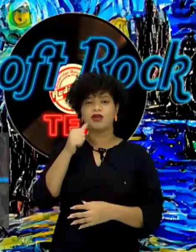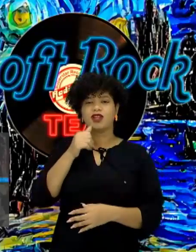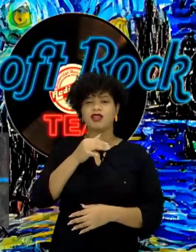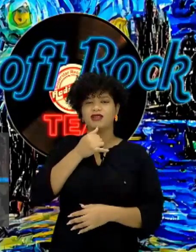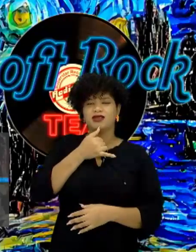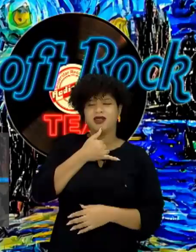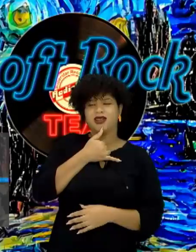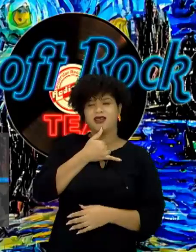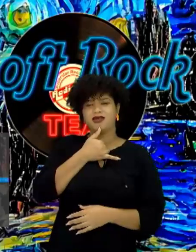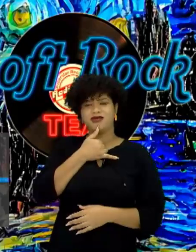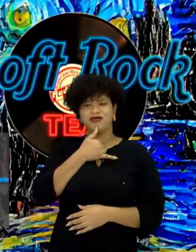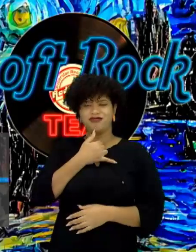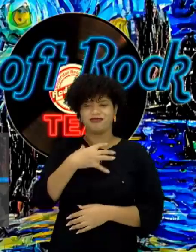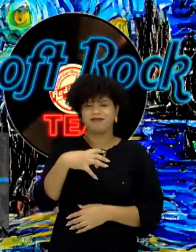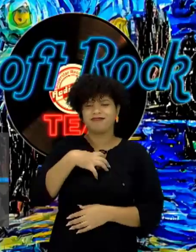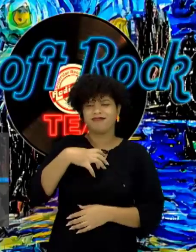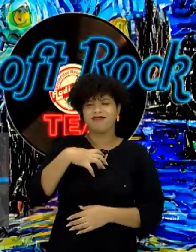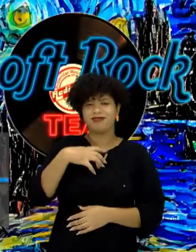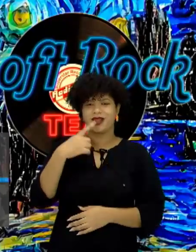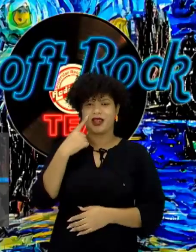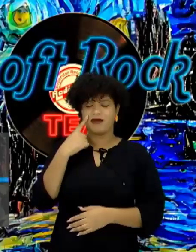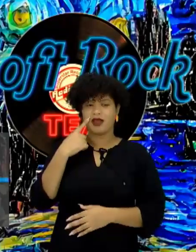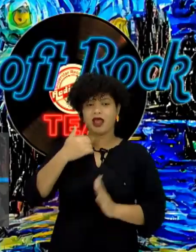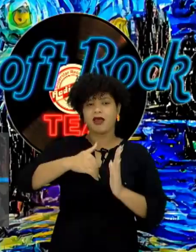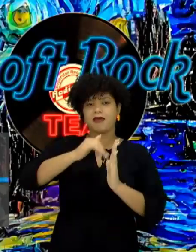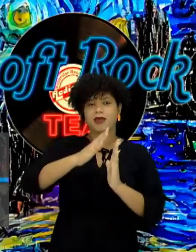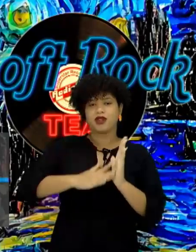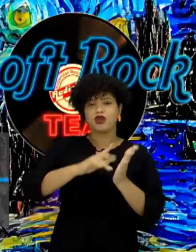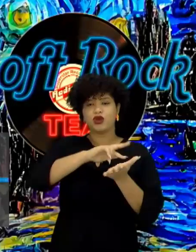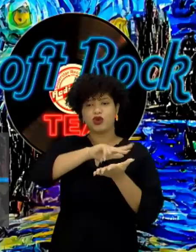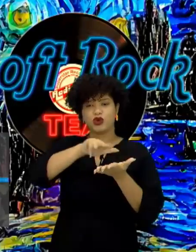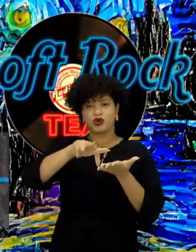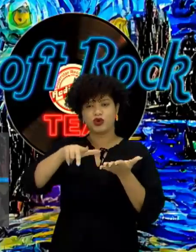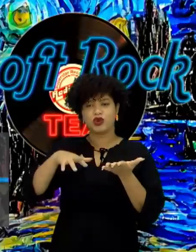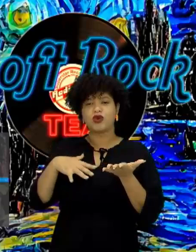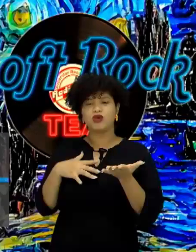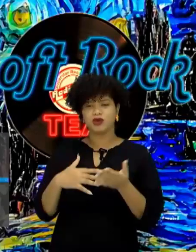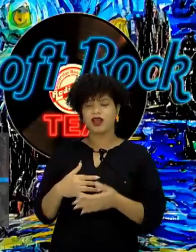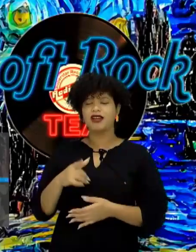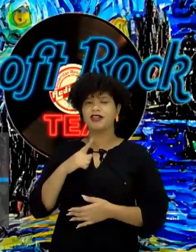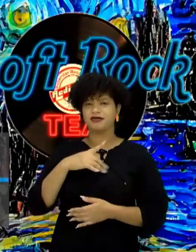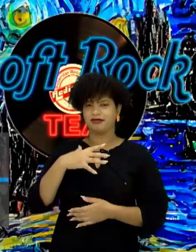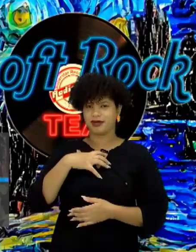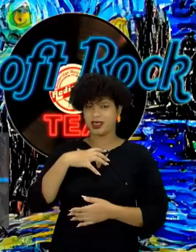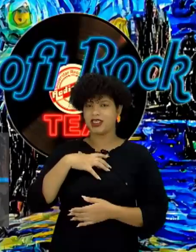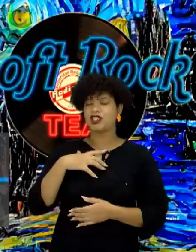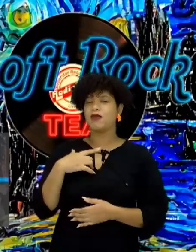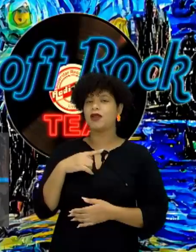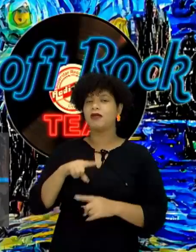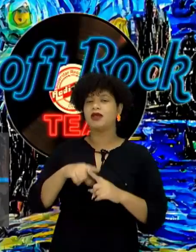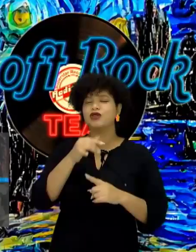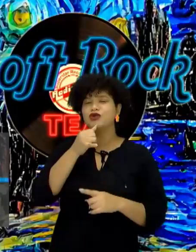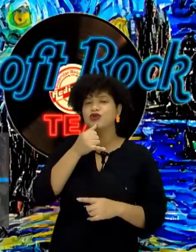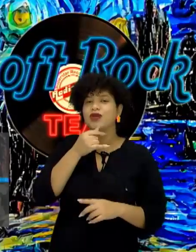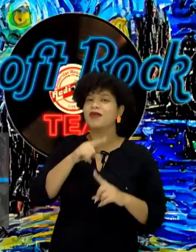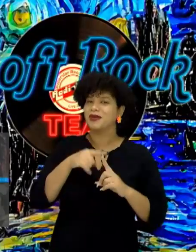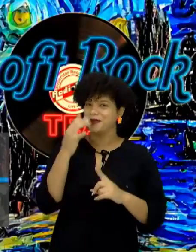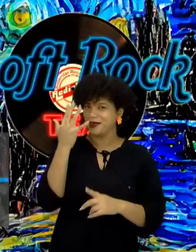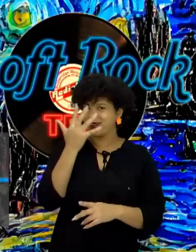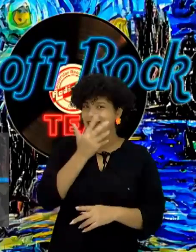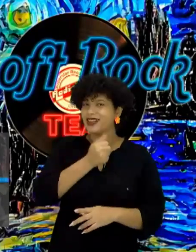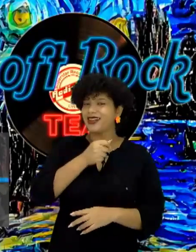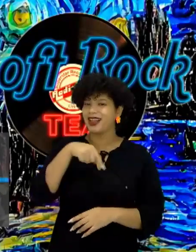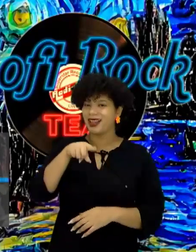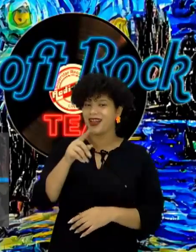tristeza, melancolia. Essa pintura aí, ela tem essas cores meio melancólicas mesmo, né? Mas são muito bonitas, né? E eu achei